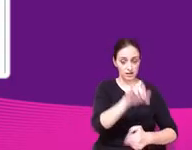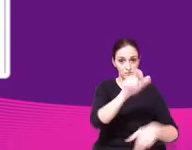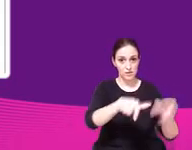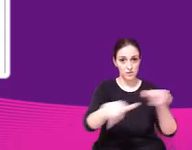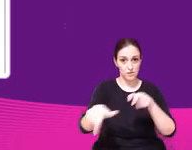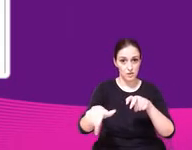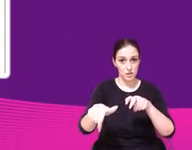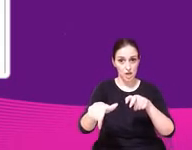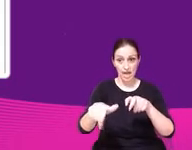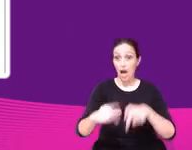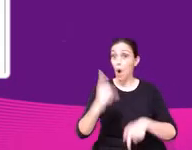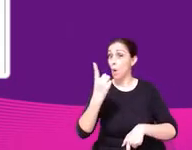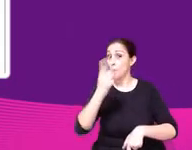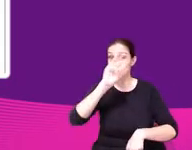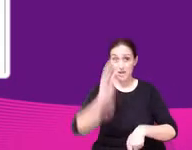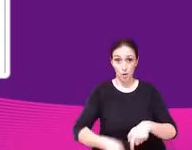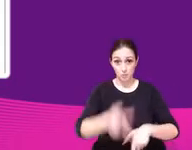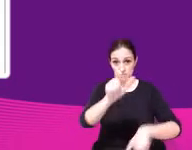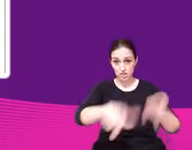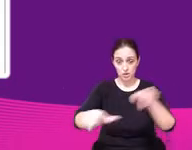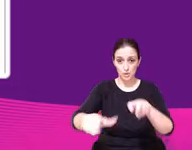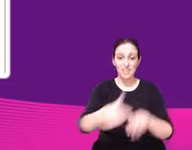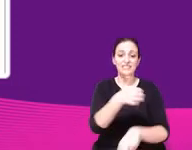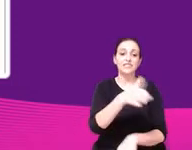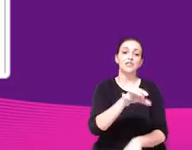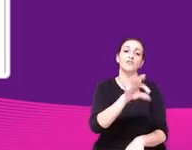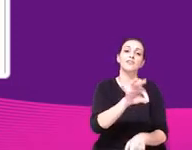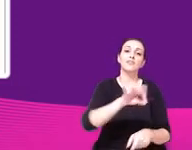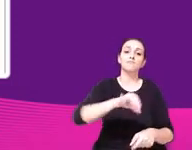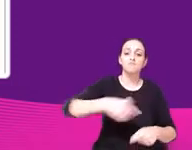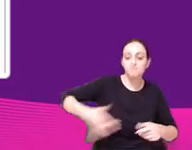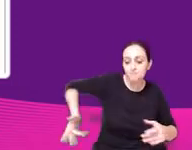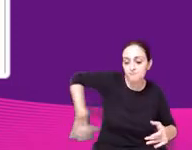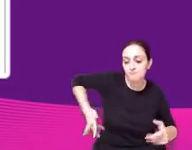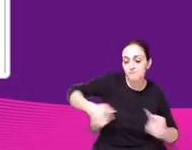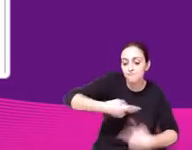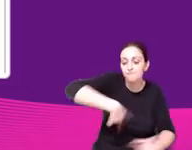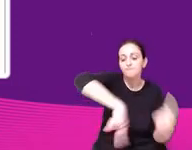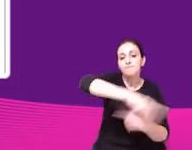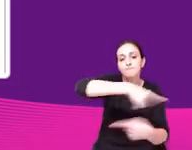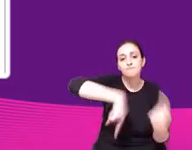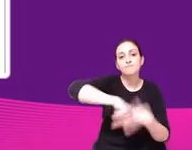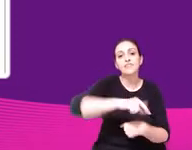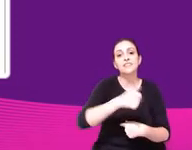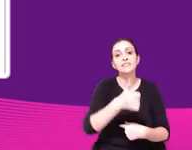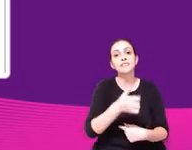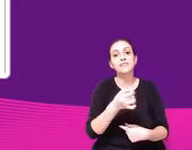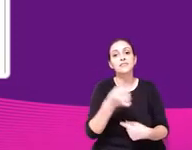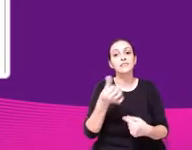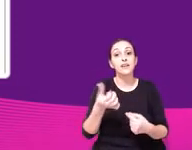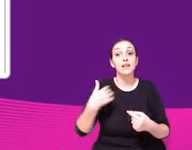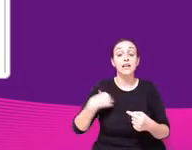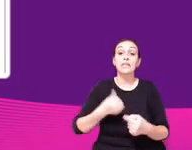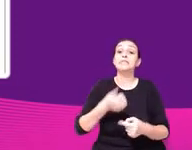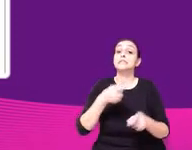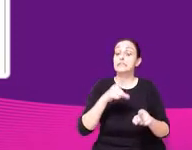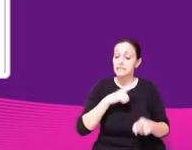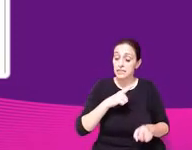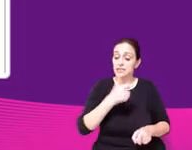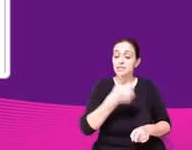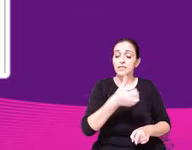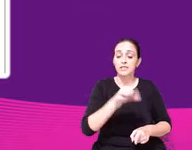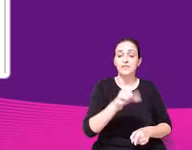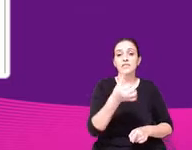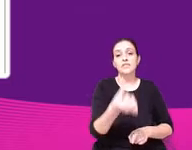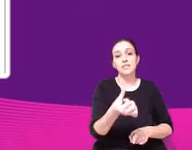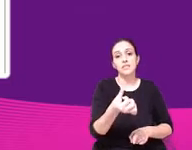por milhão. Retorna do transplante 6 por milhão de população, ingressa então 196 por milhão de população